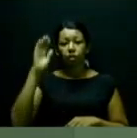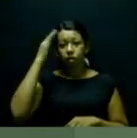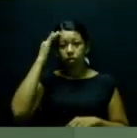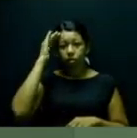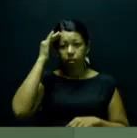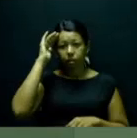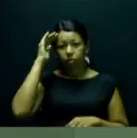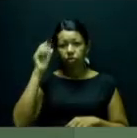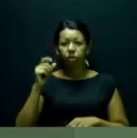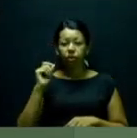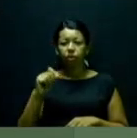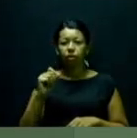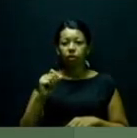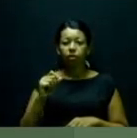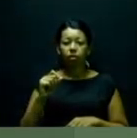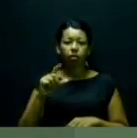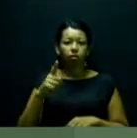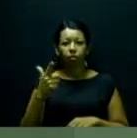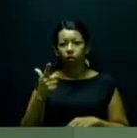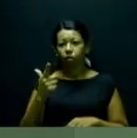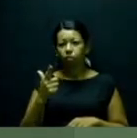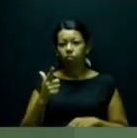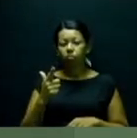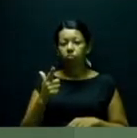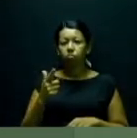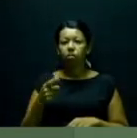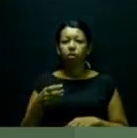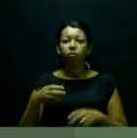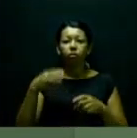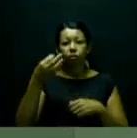que o critério não estaria correto.